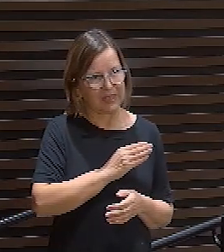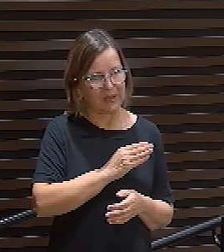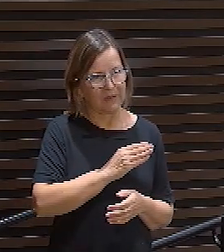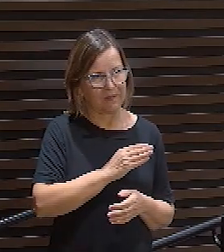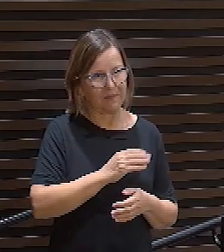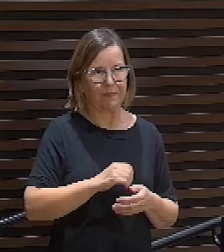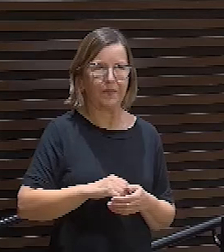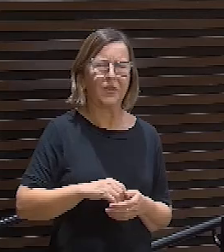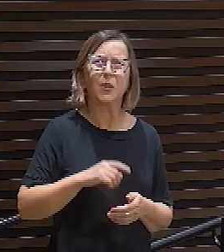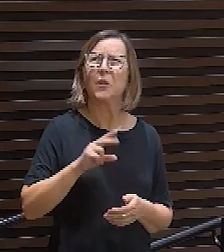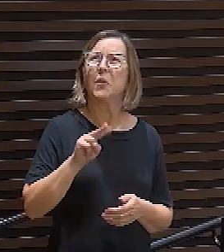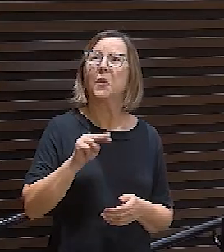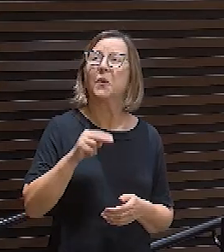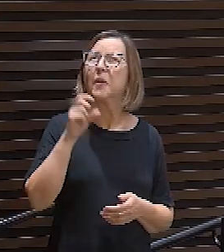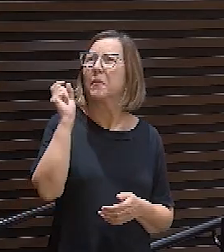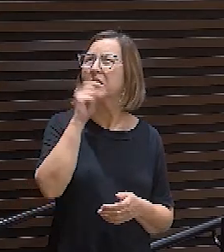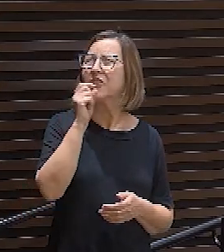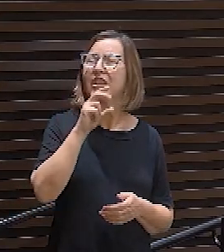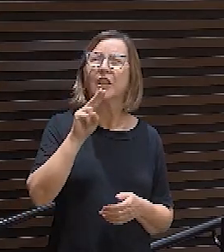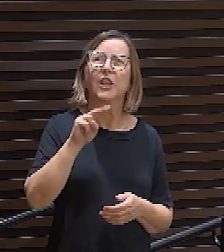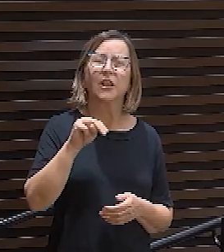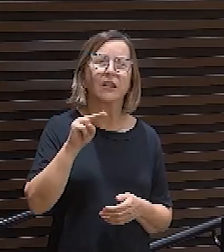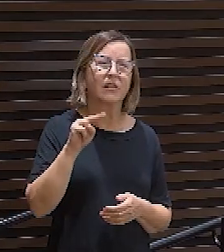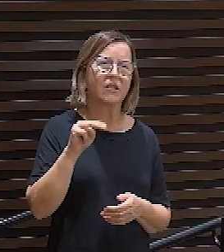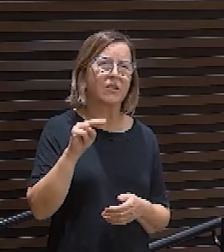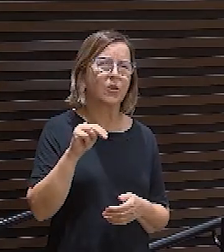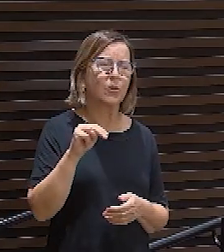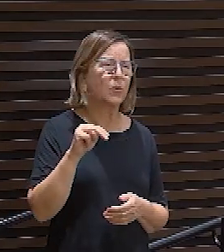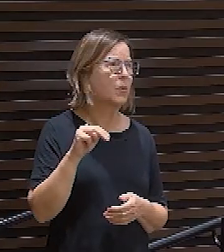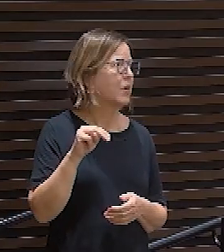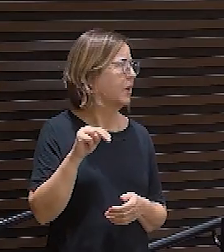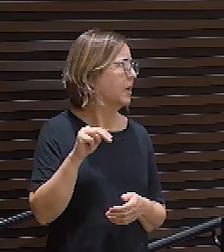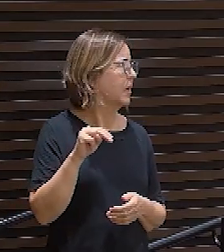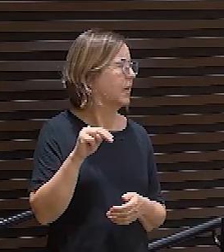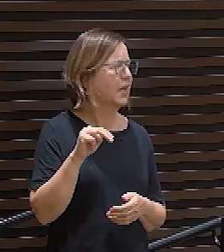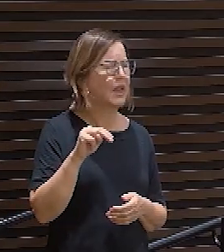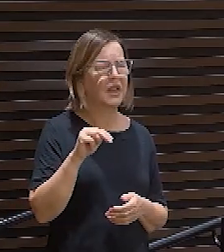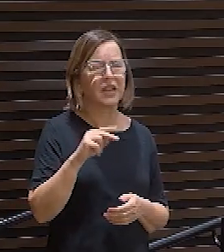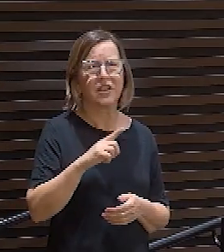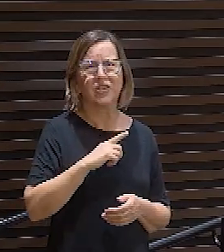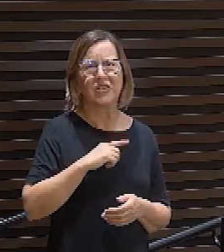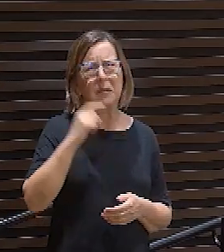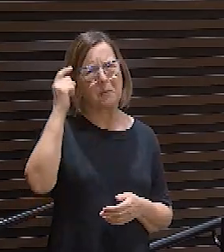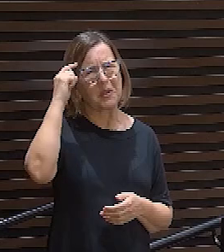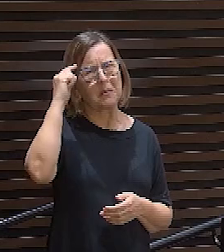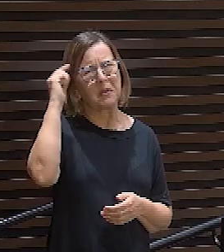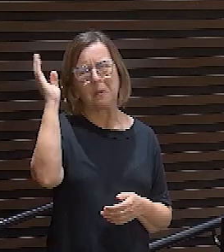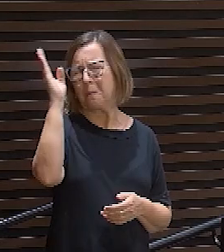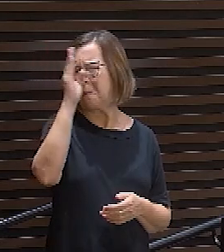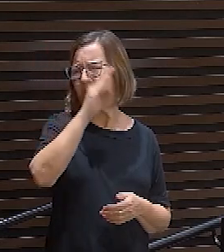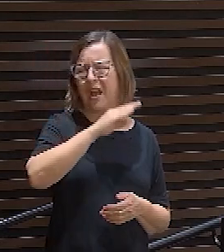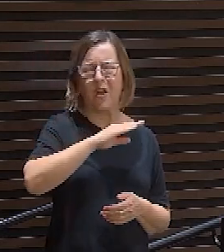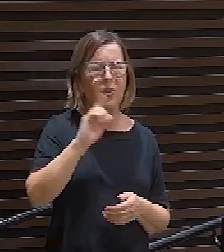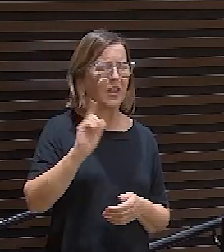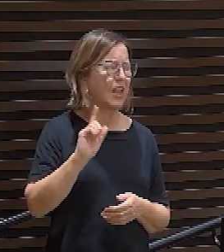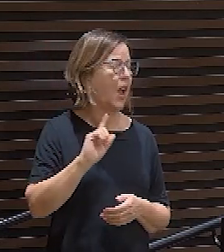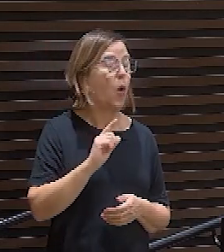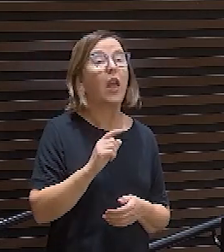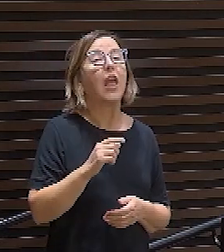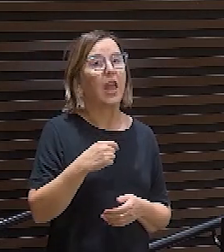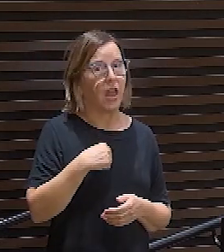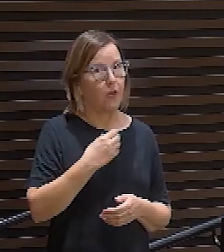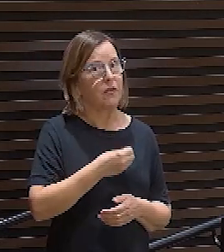Jamais menti. Jamais passou pela minha cabeça um único pensamento mau. Vivi em plena humildade, em